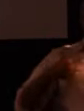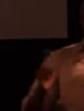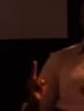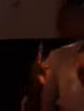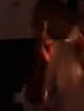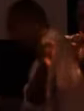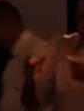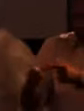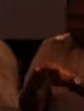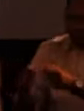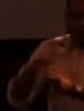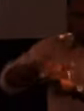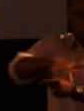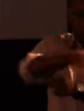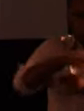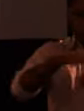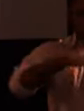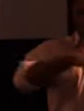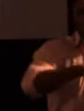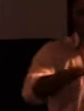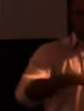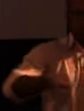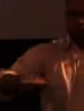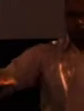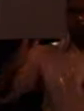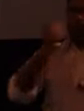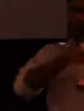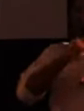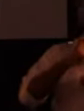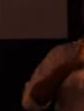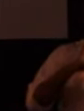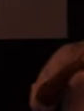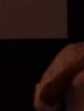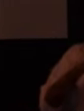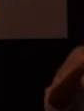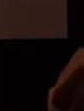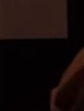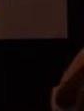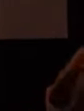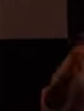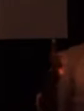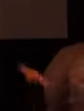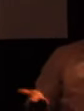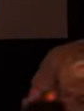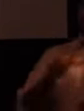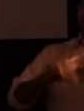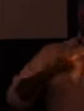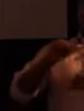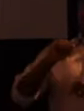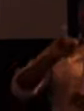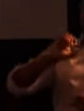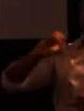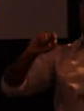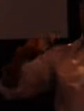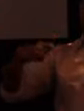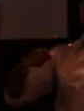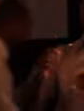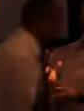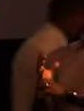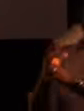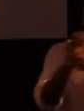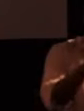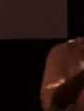o prédio, ele tinha que atender a taxa de ocupação. Se a garagem, os pavimentos de garagem